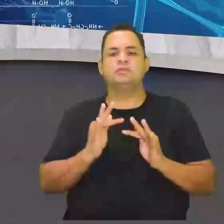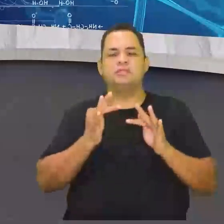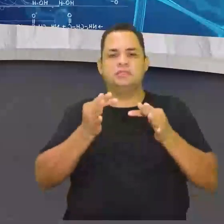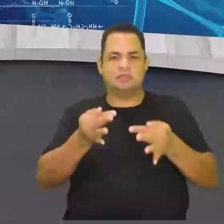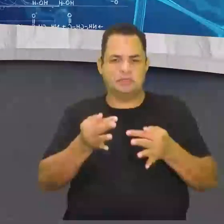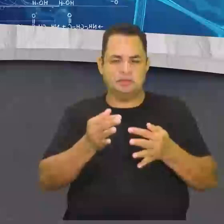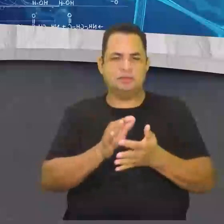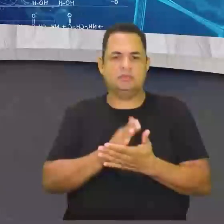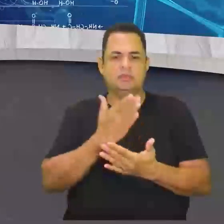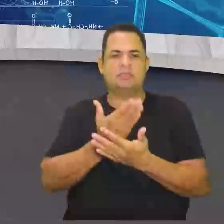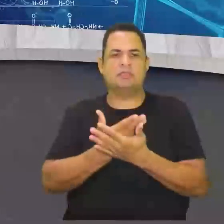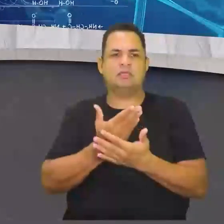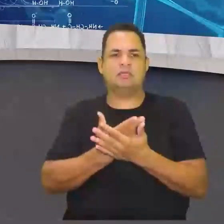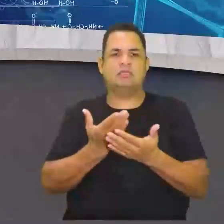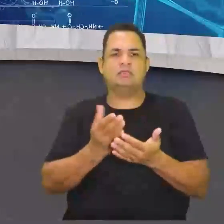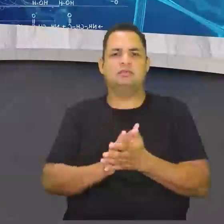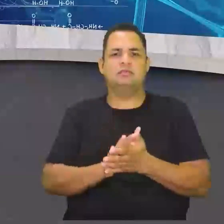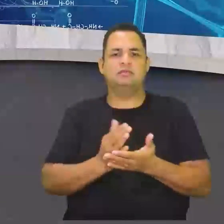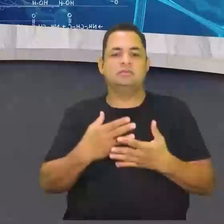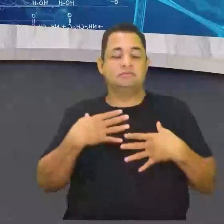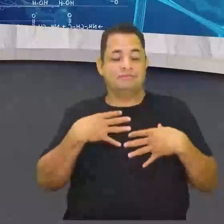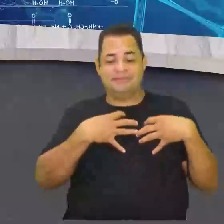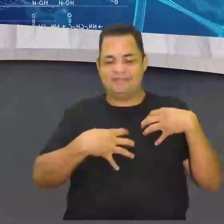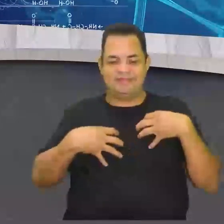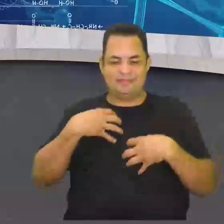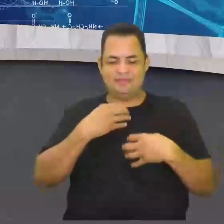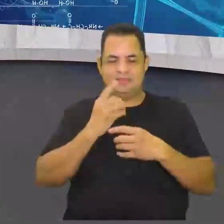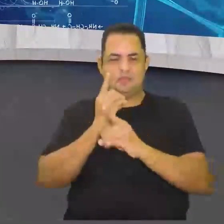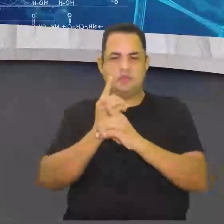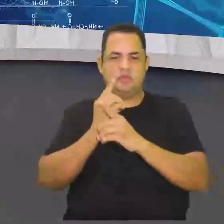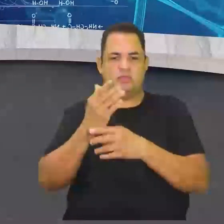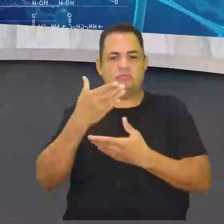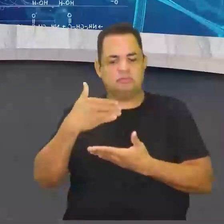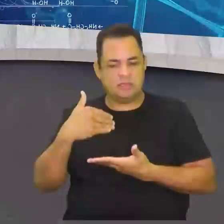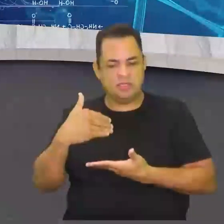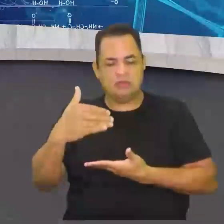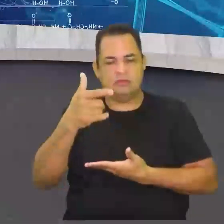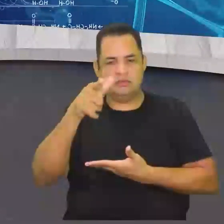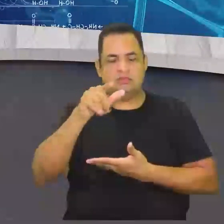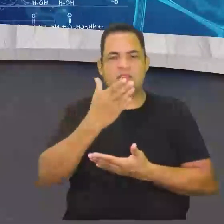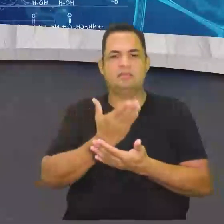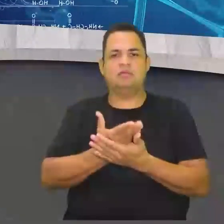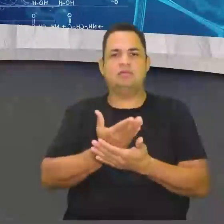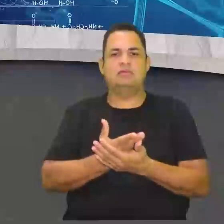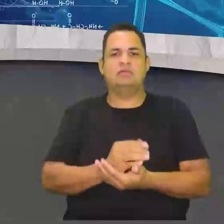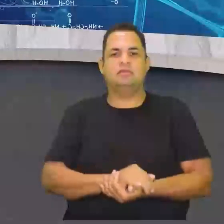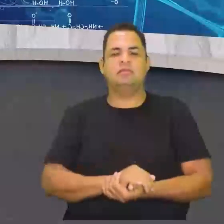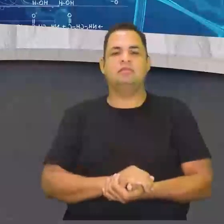encerra mais uma aula por aqui. E eu já estou ansiosa para encontrar vocês na nossa próxima aula.